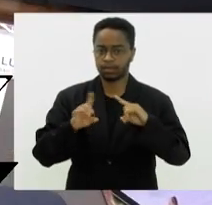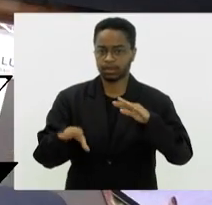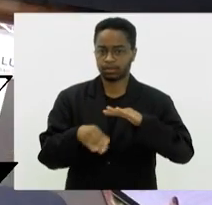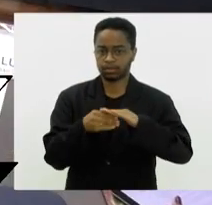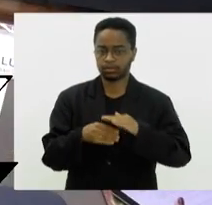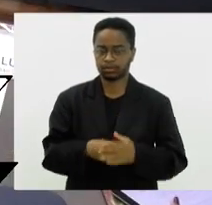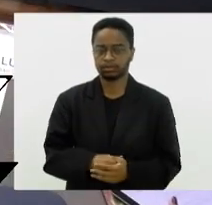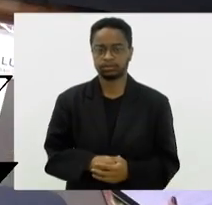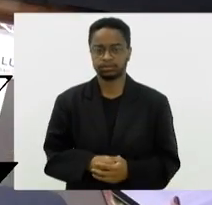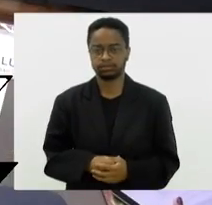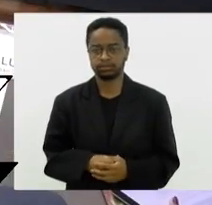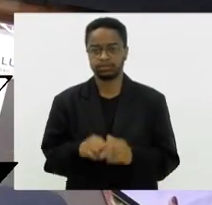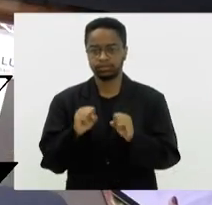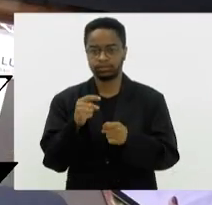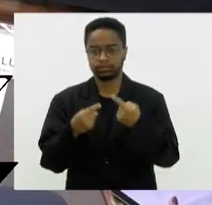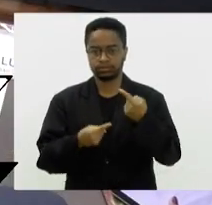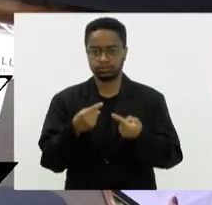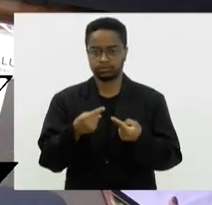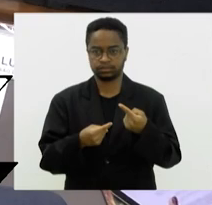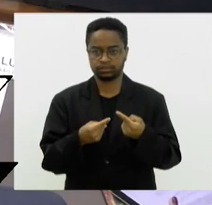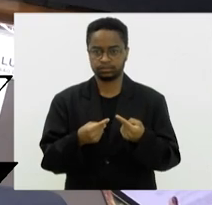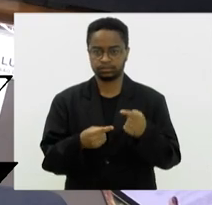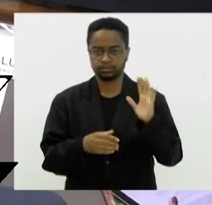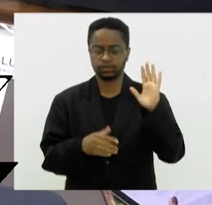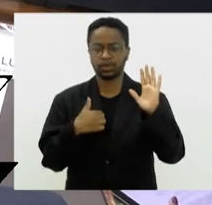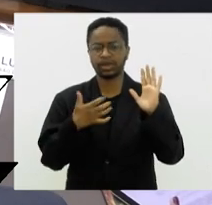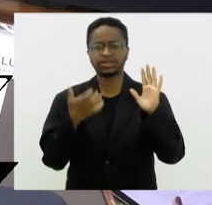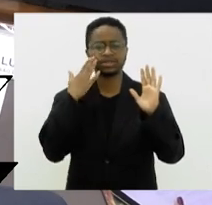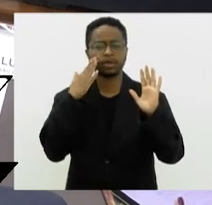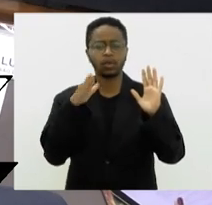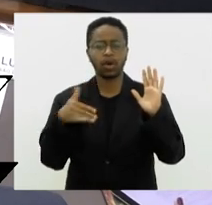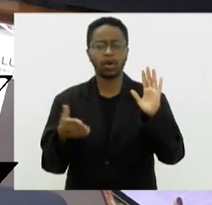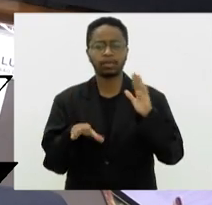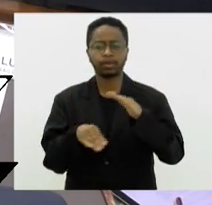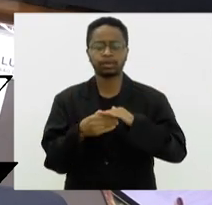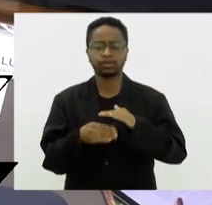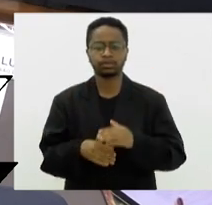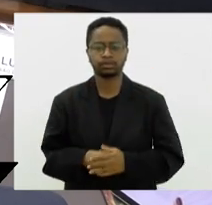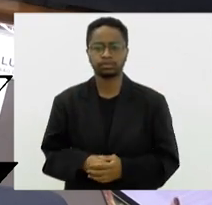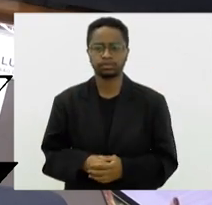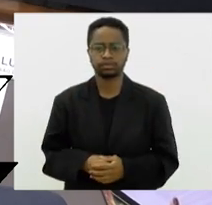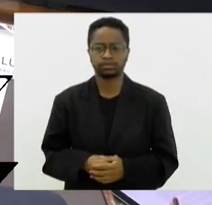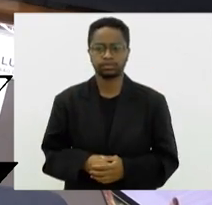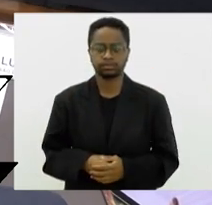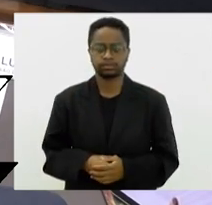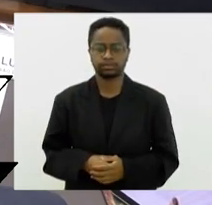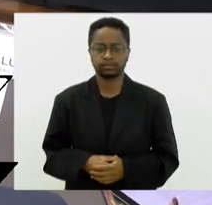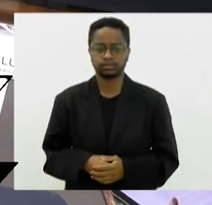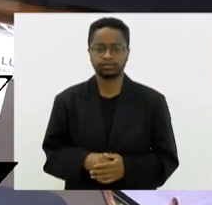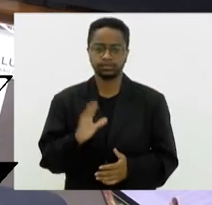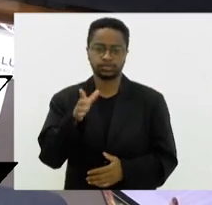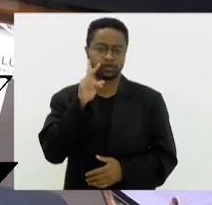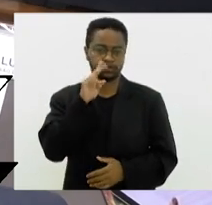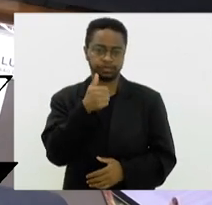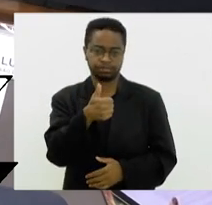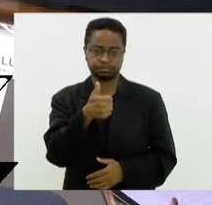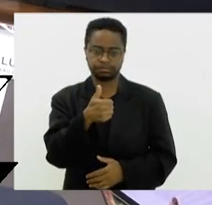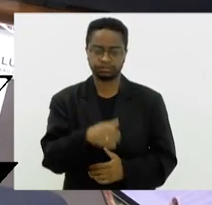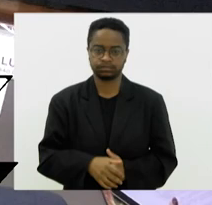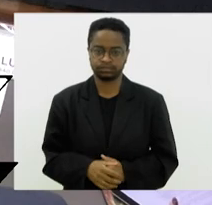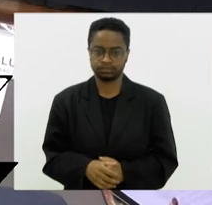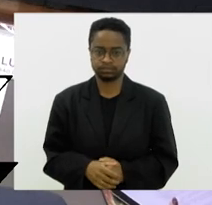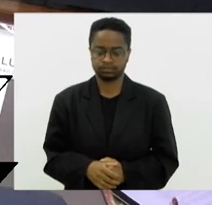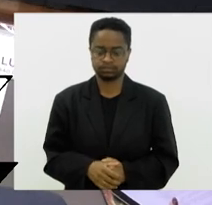emendas. Em discussão. Para saber qual é a emenda, por favor, deputado Fred, está aqui? Sim. Ah, já vi. Sim.